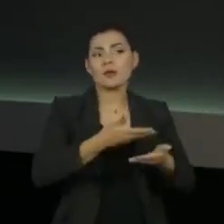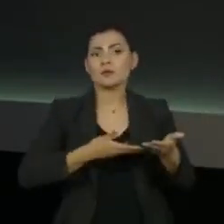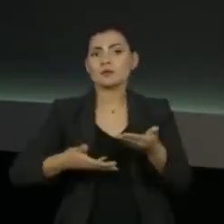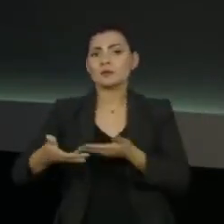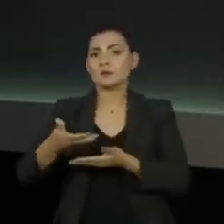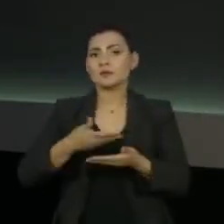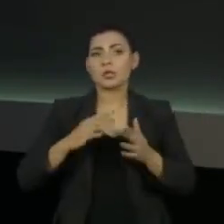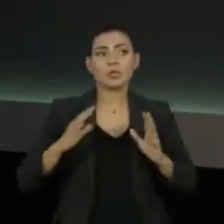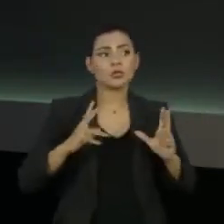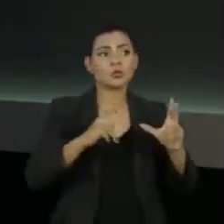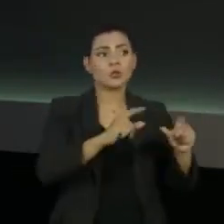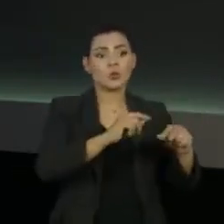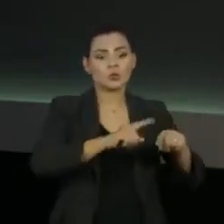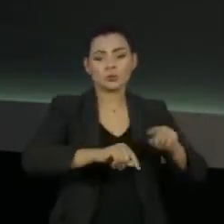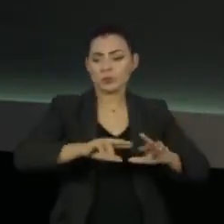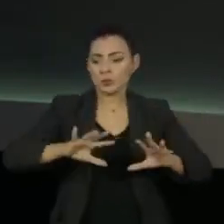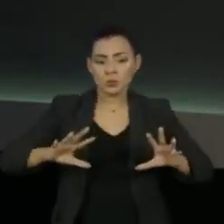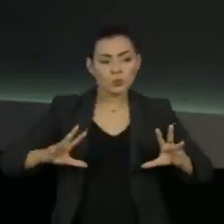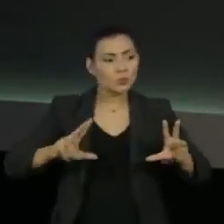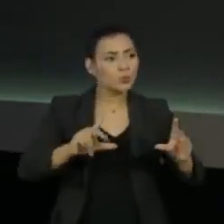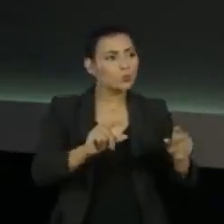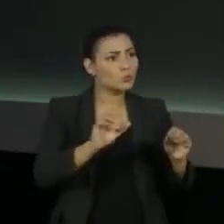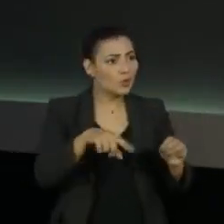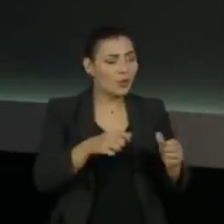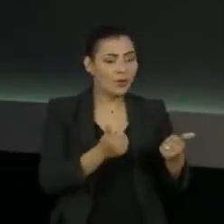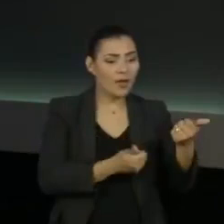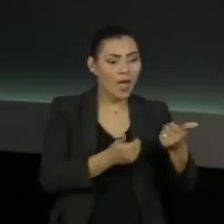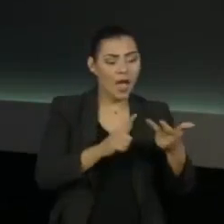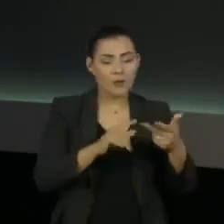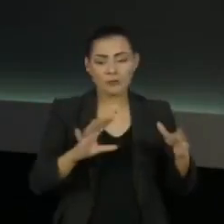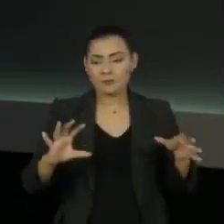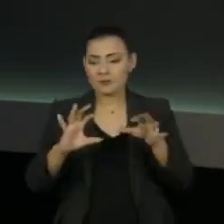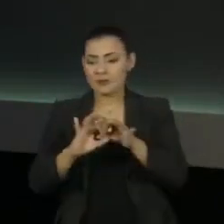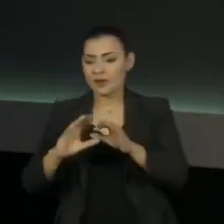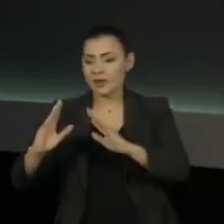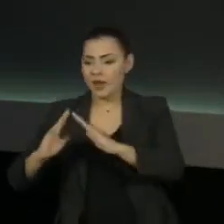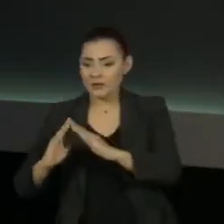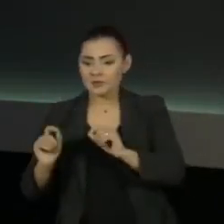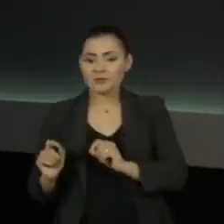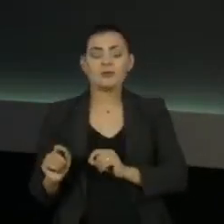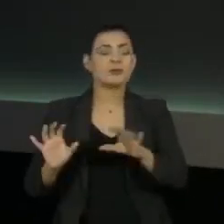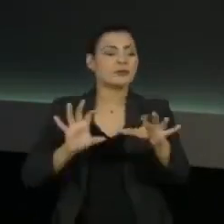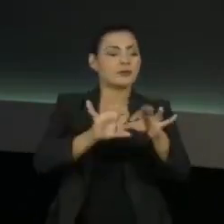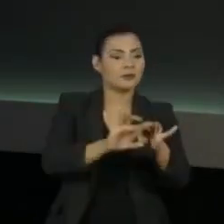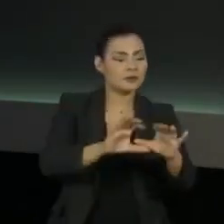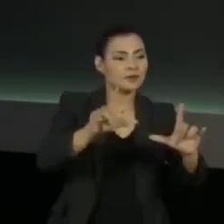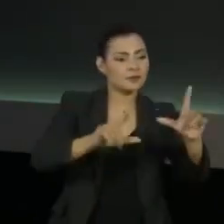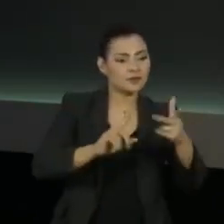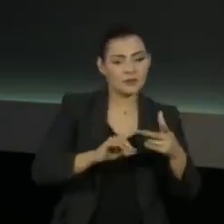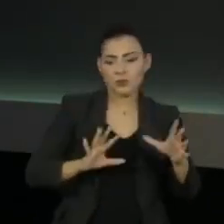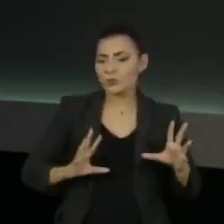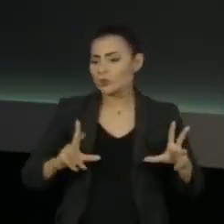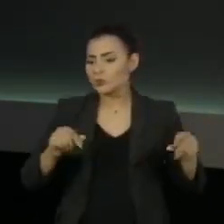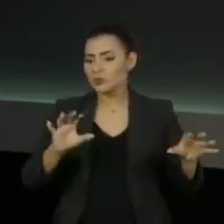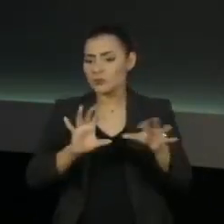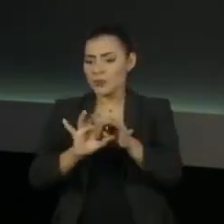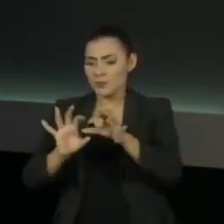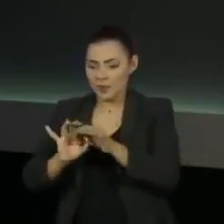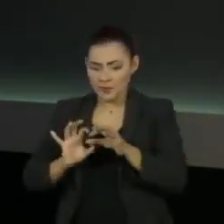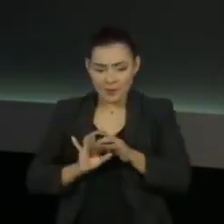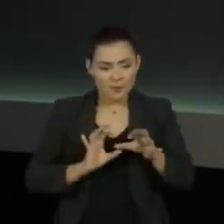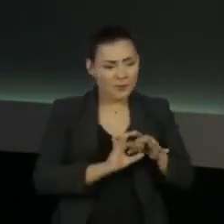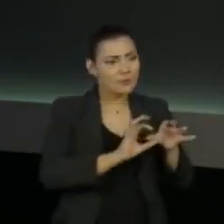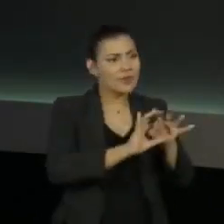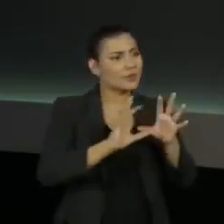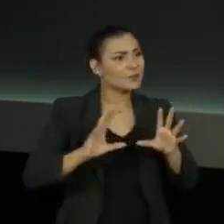de todas as coisas. Não, o carro conectado com a casa, conectado com todos os eletrônicos,